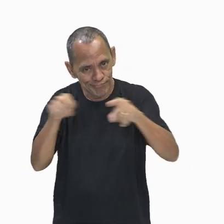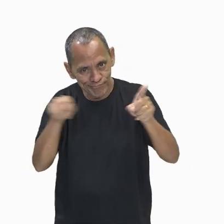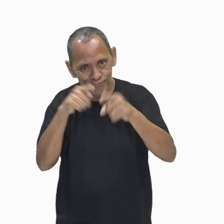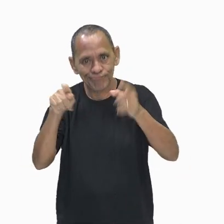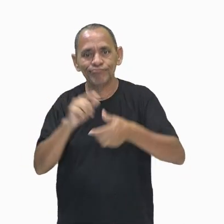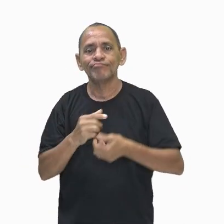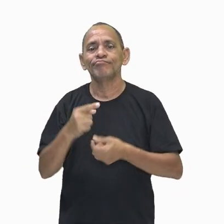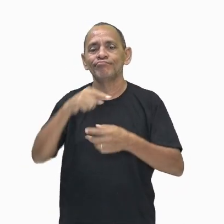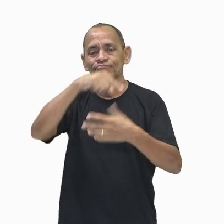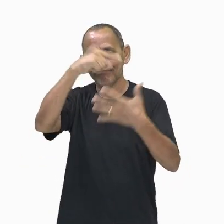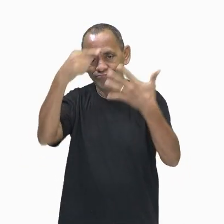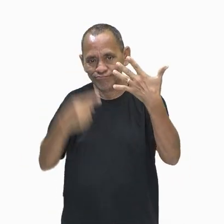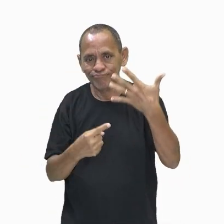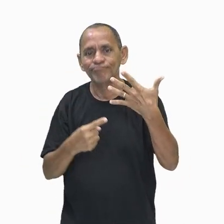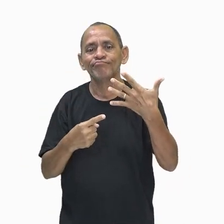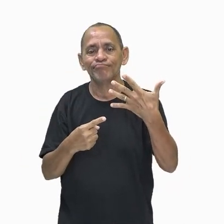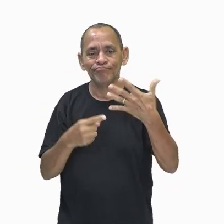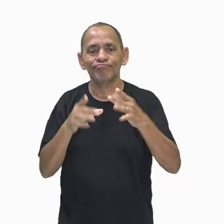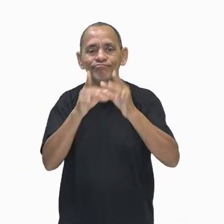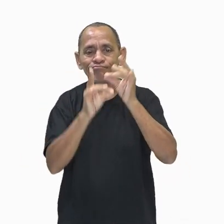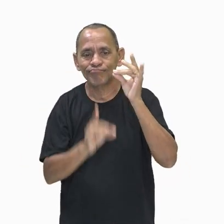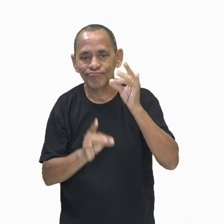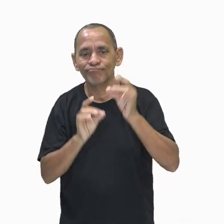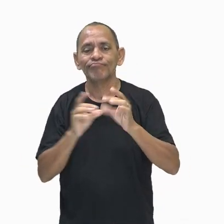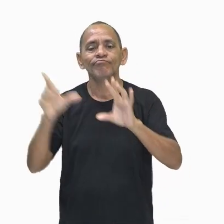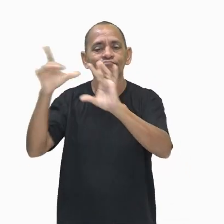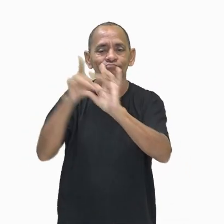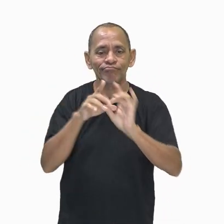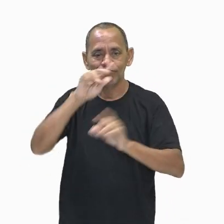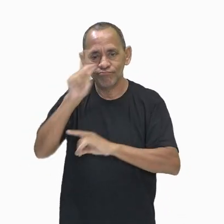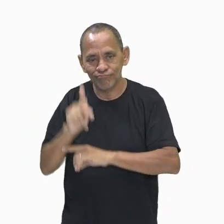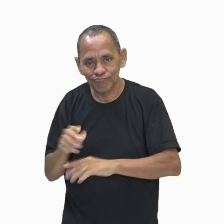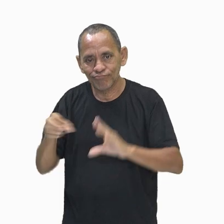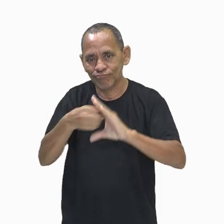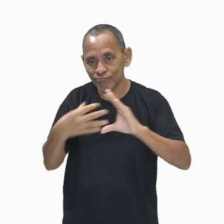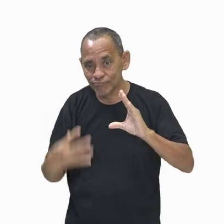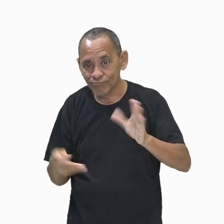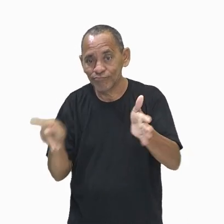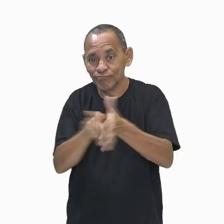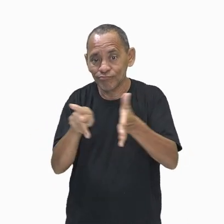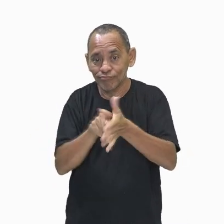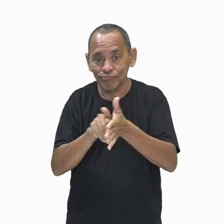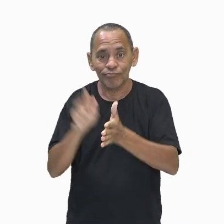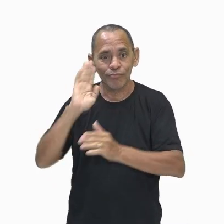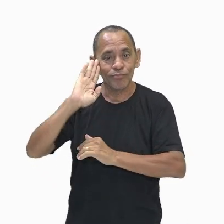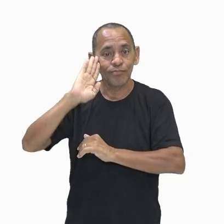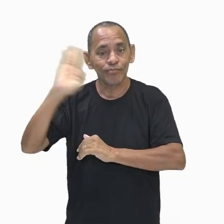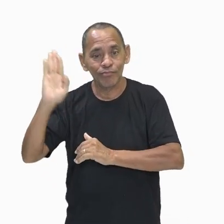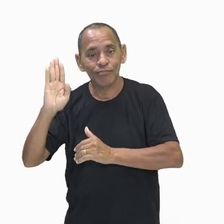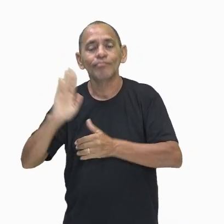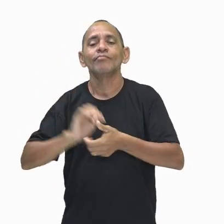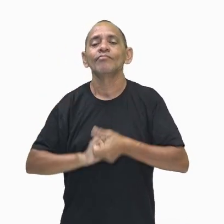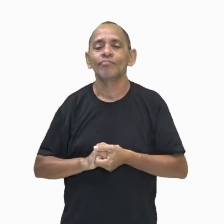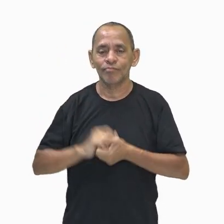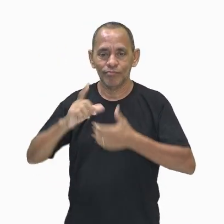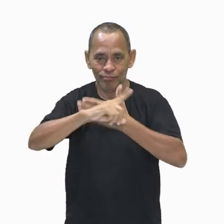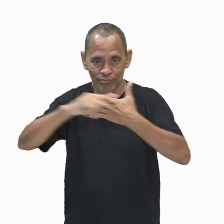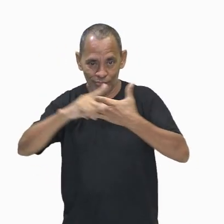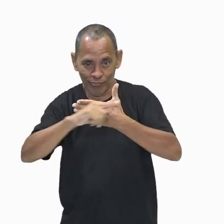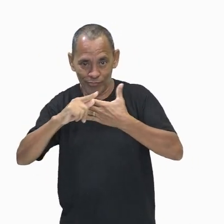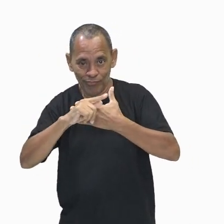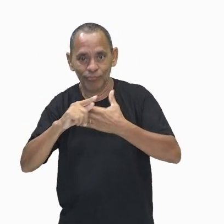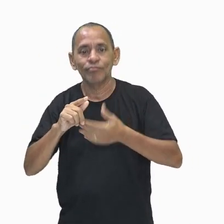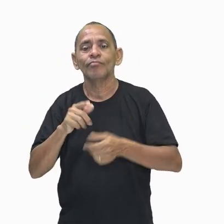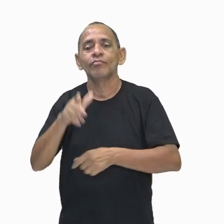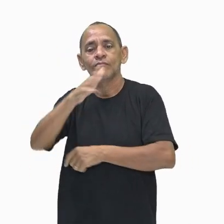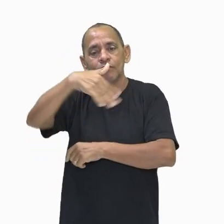O detalhamento da aula é contexto histórico, características e principais artistas do gênero